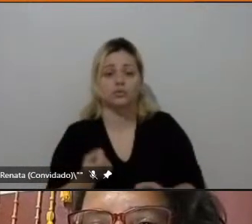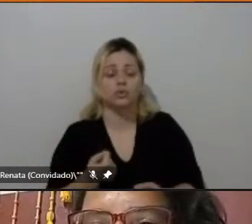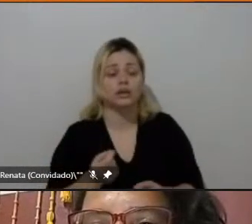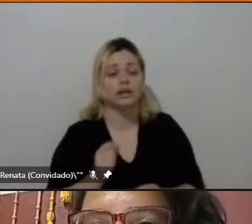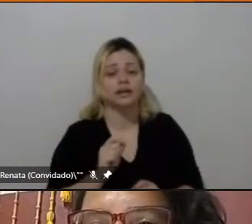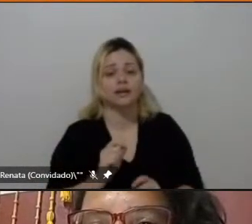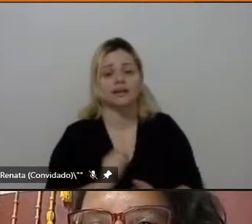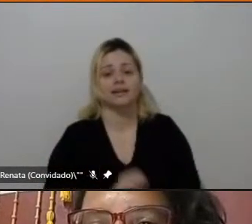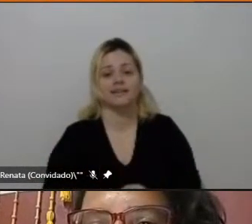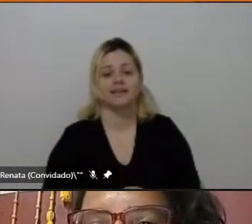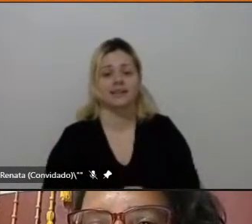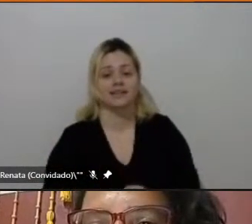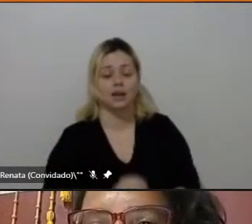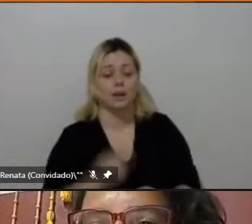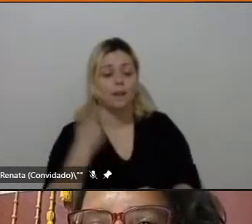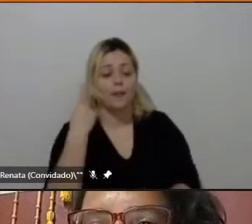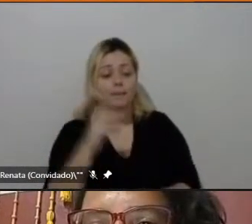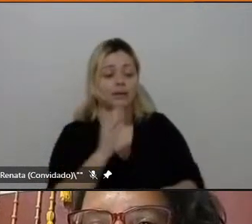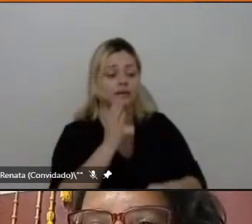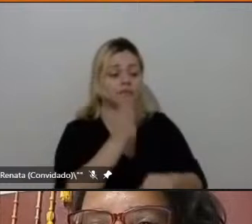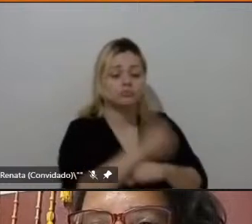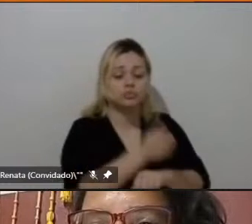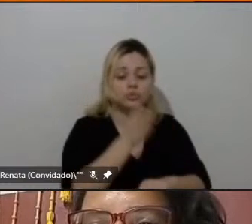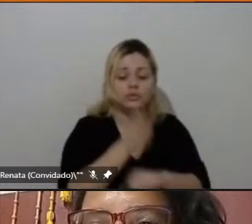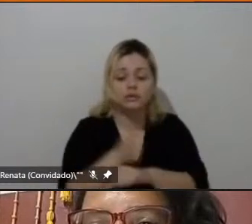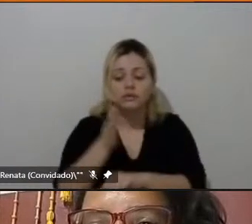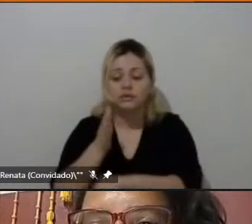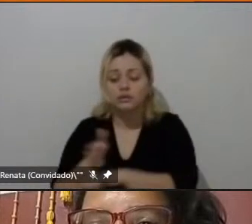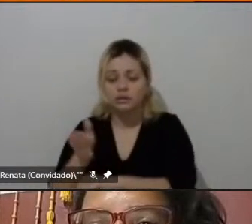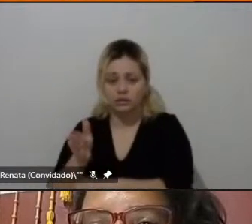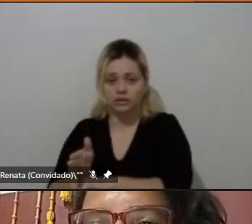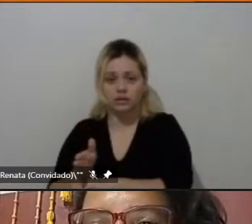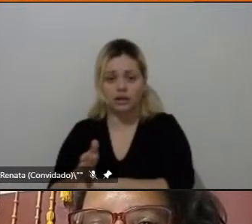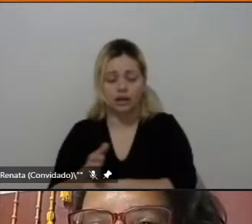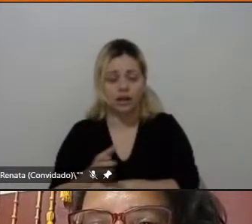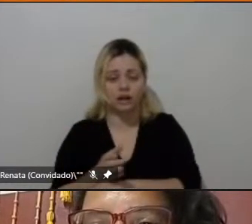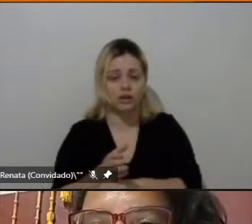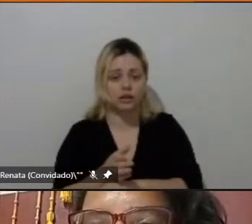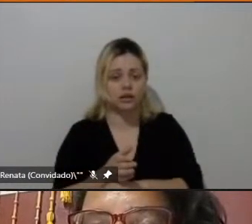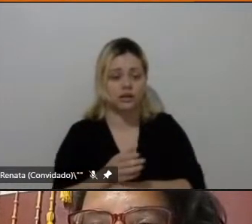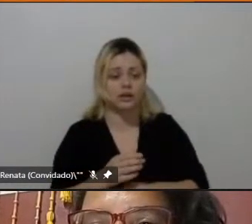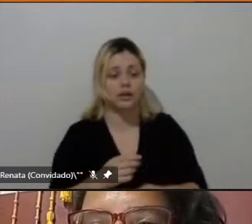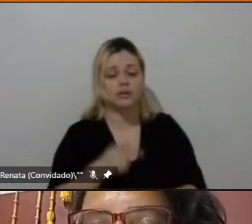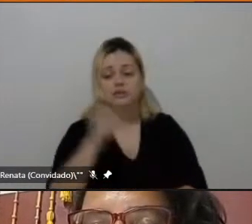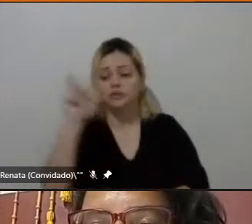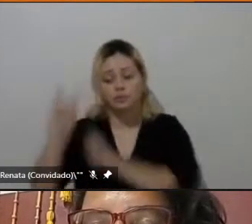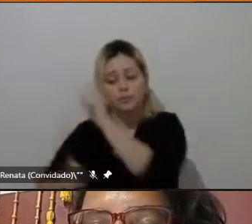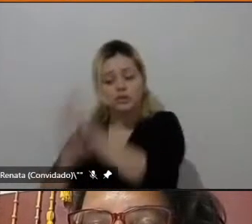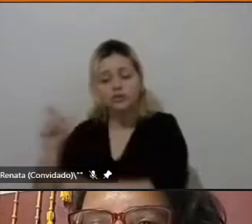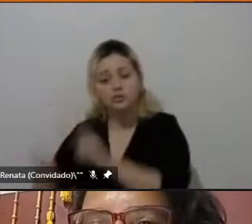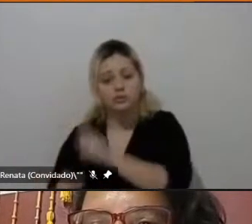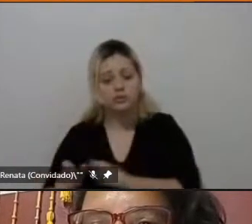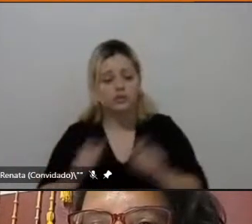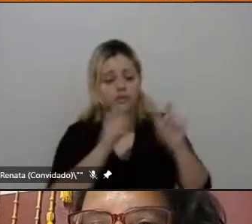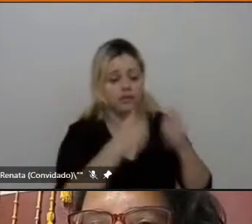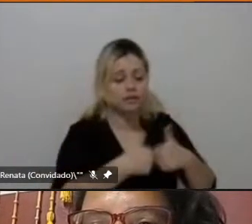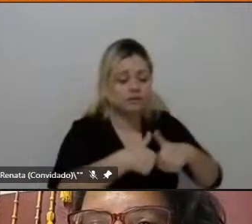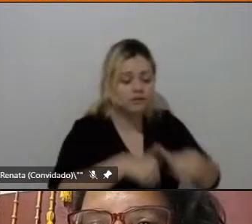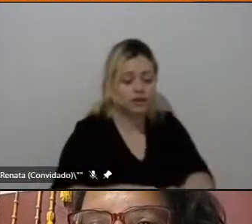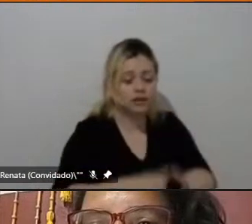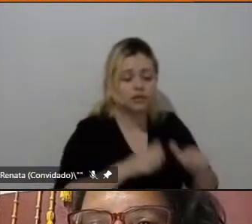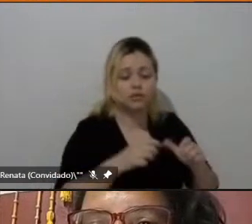são o ingresso, né, de outros sujeitos e sujeitas que estão ocupando os espaços de política,